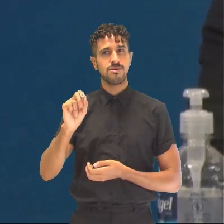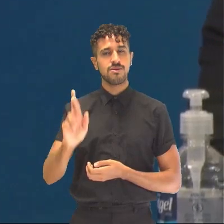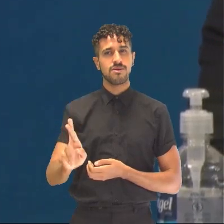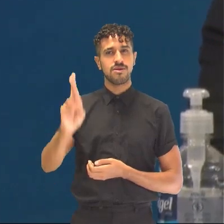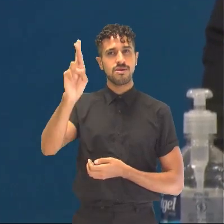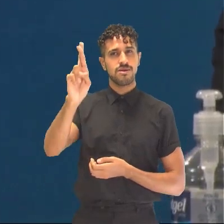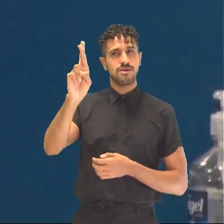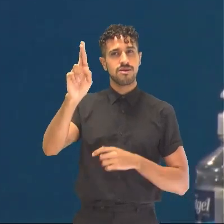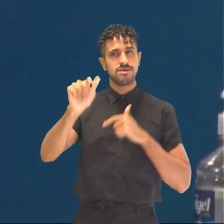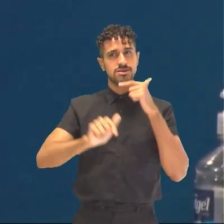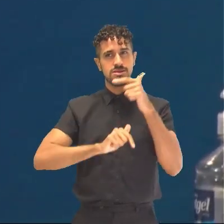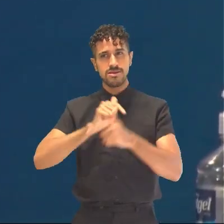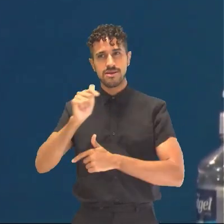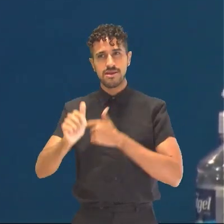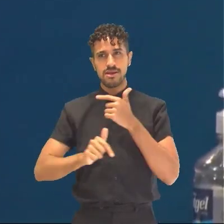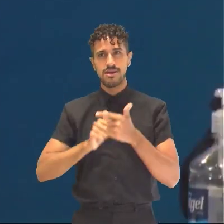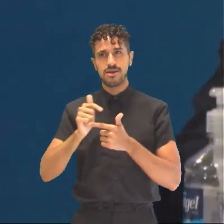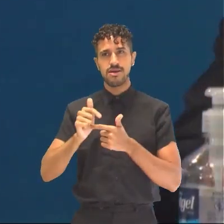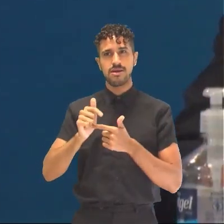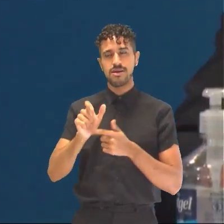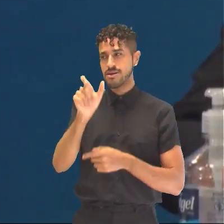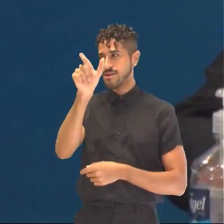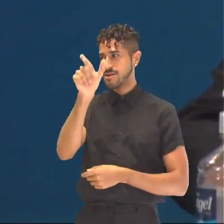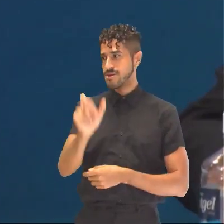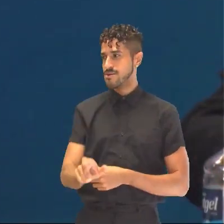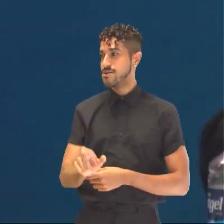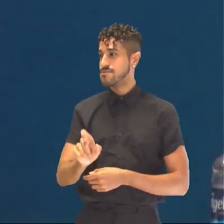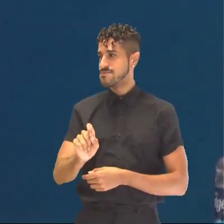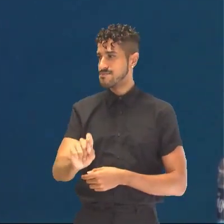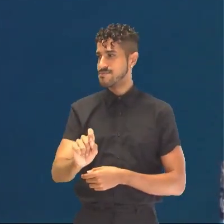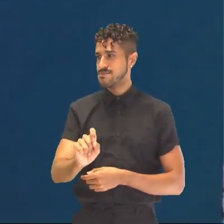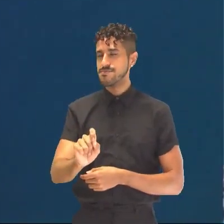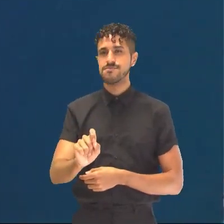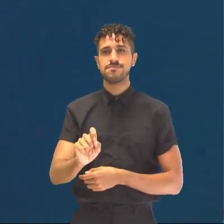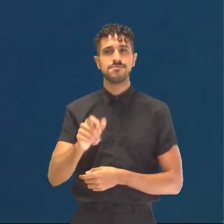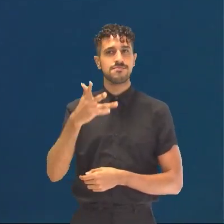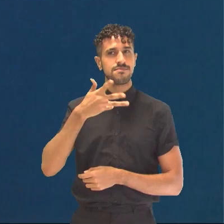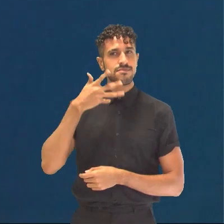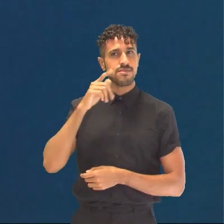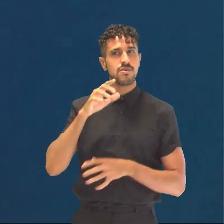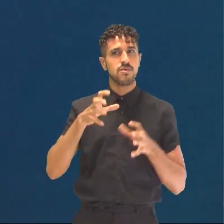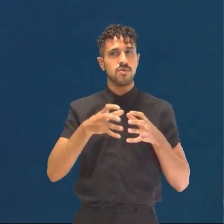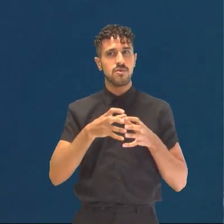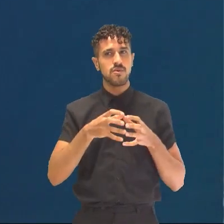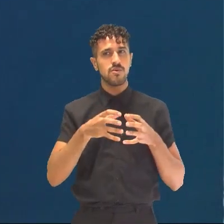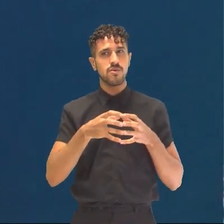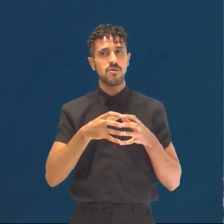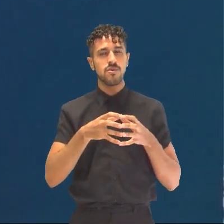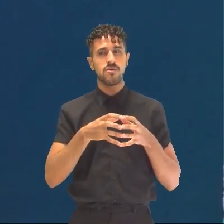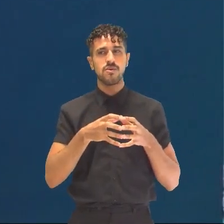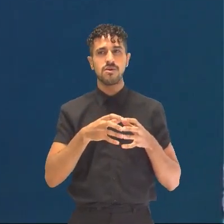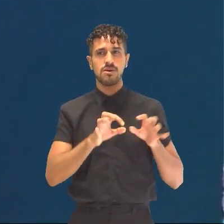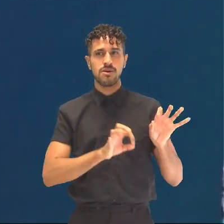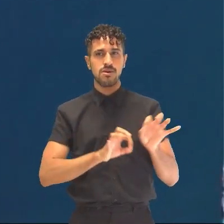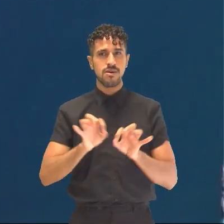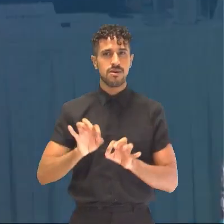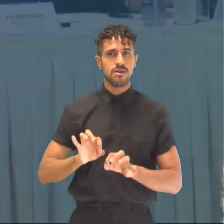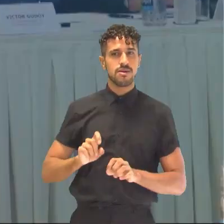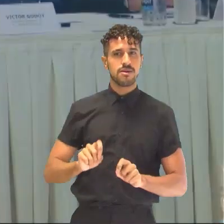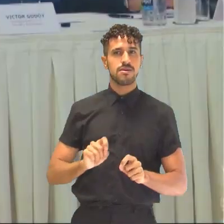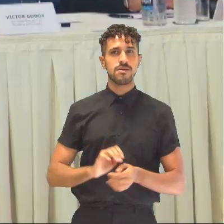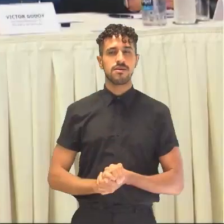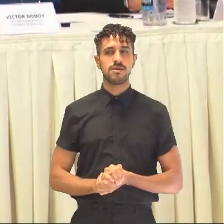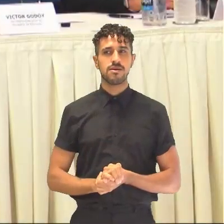responsável por essa ação, em primeira mão, o Carlos Mandalini, nosso secretário de alfabetização, com toda a sua equipe, o Eduardo Solenave, nosso coordenador-geral